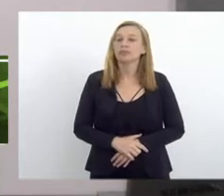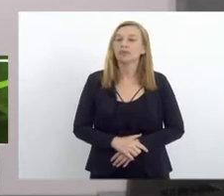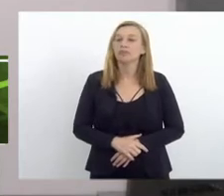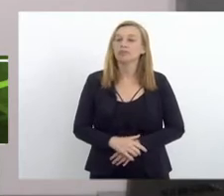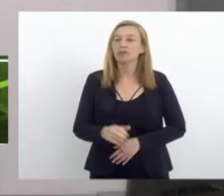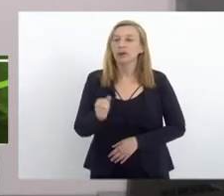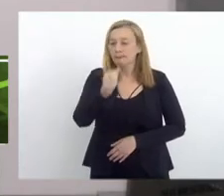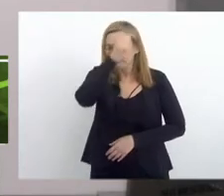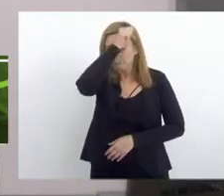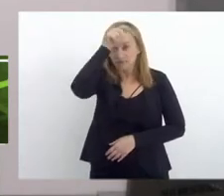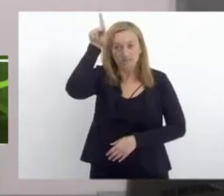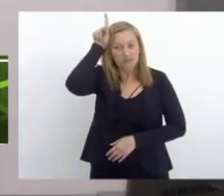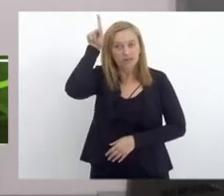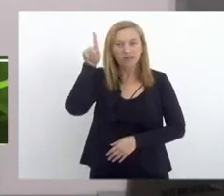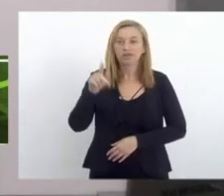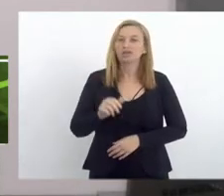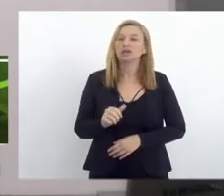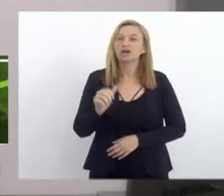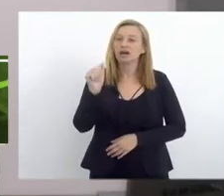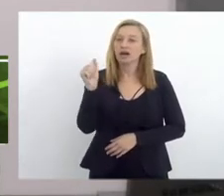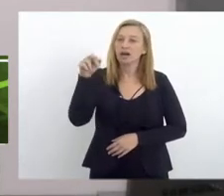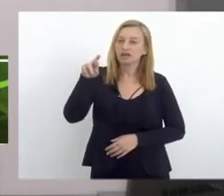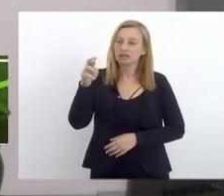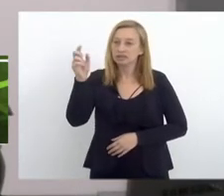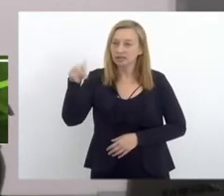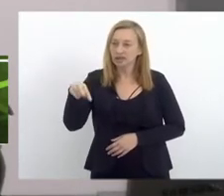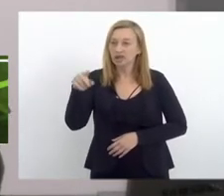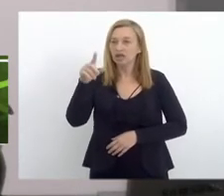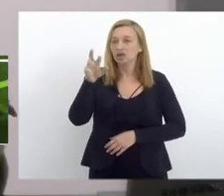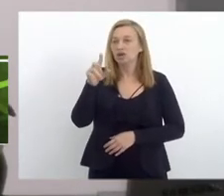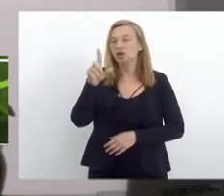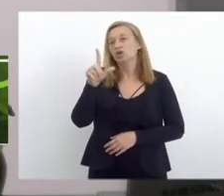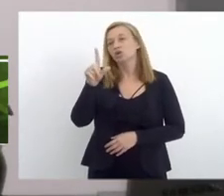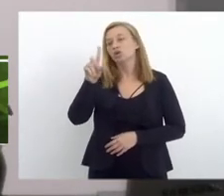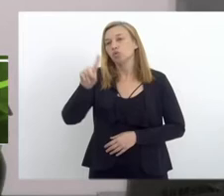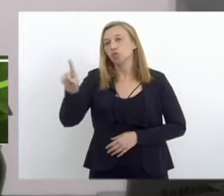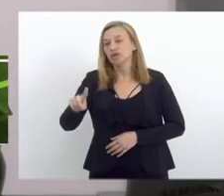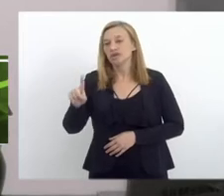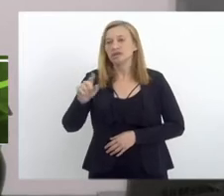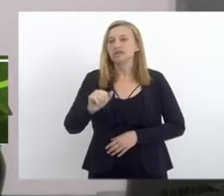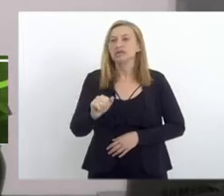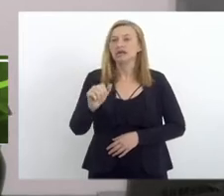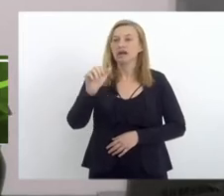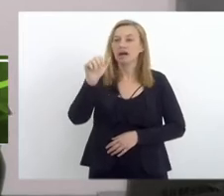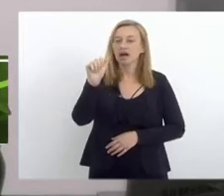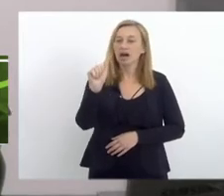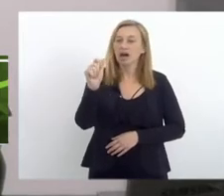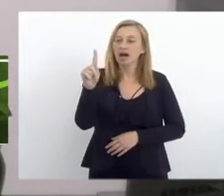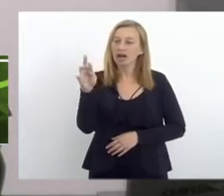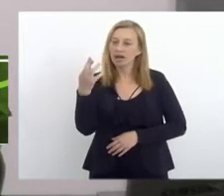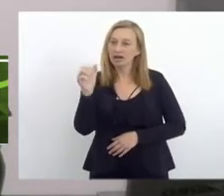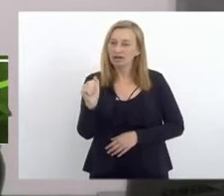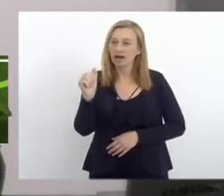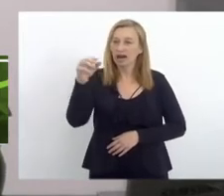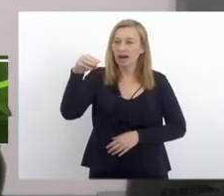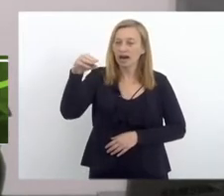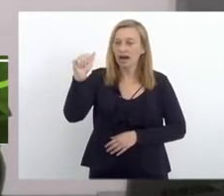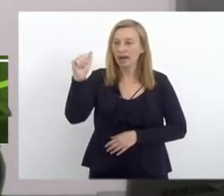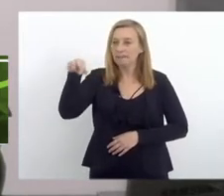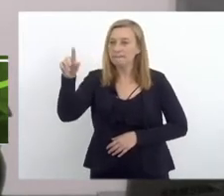Pela Prefeitura, André Luiz Pimenta. A Tours Angra, Amanda